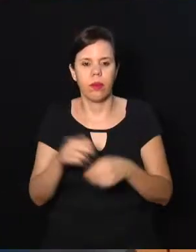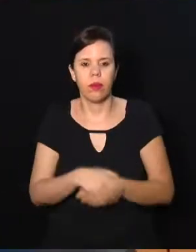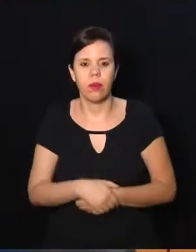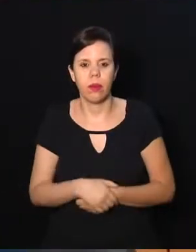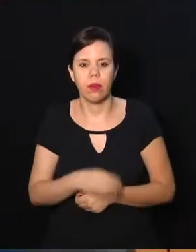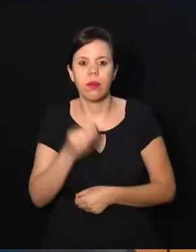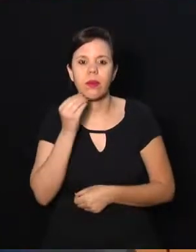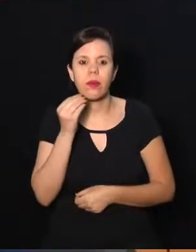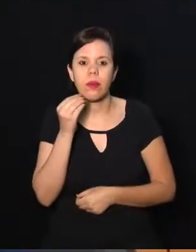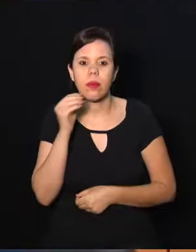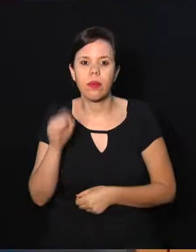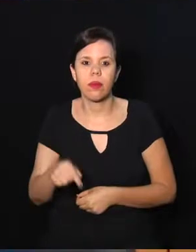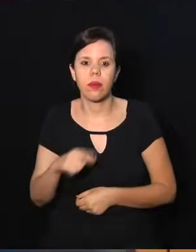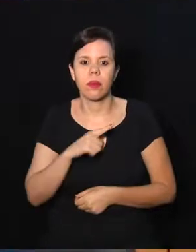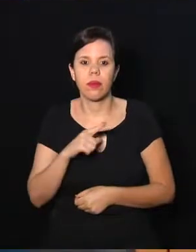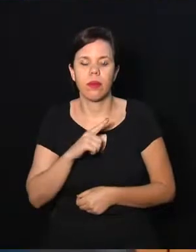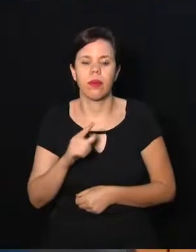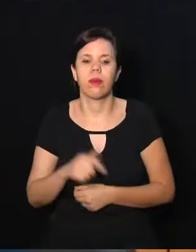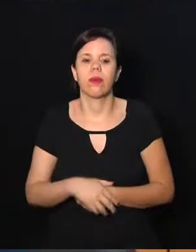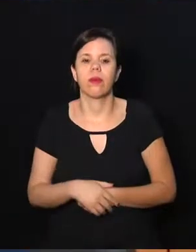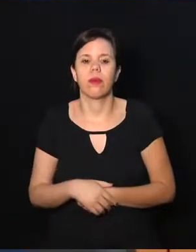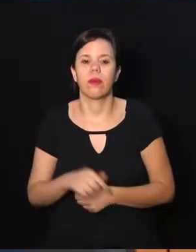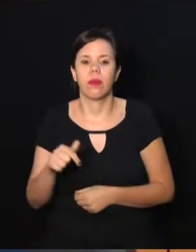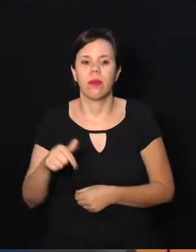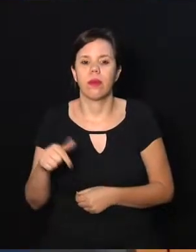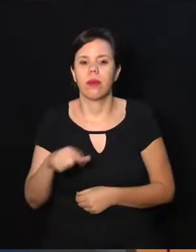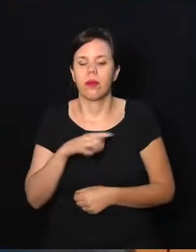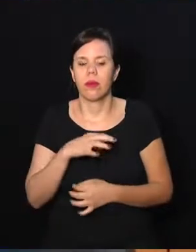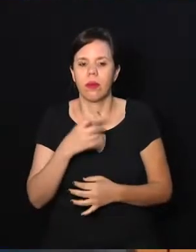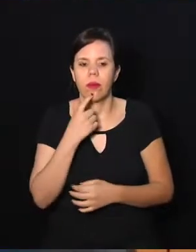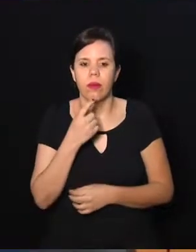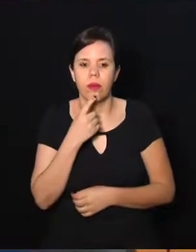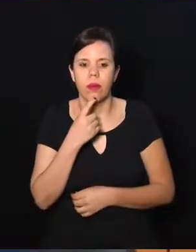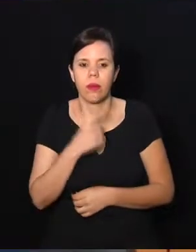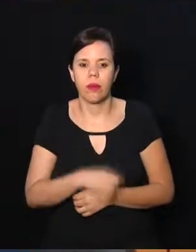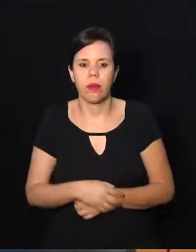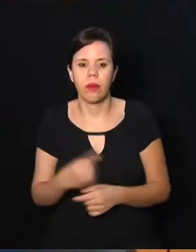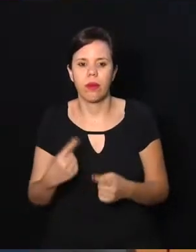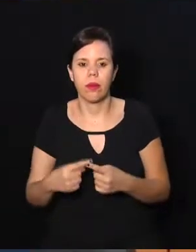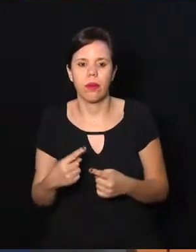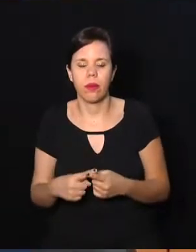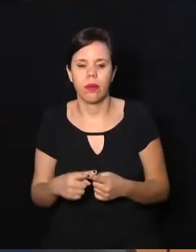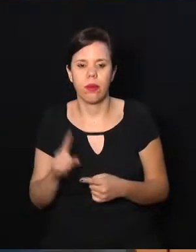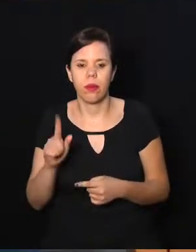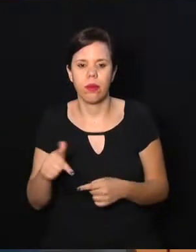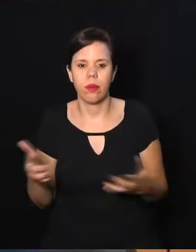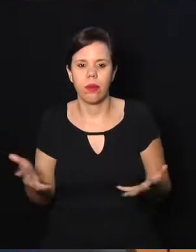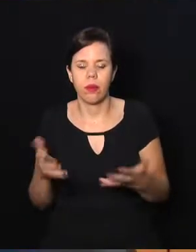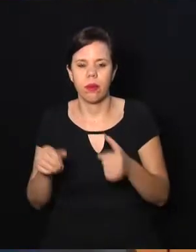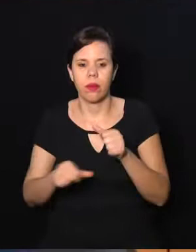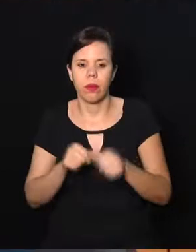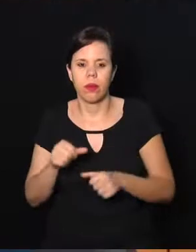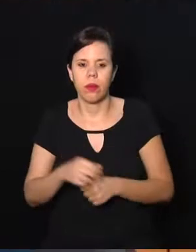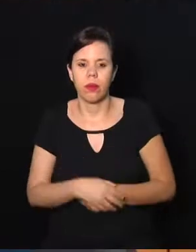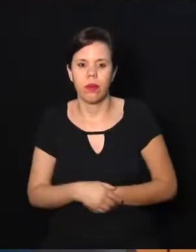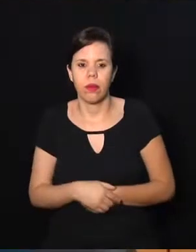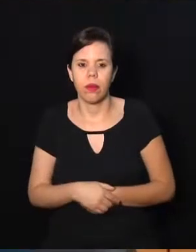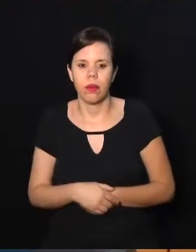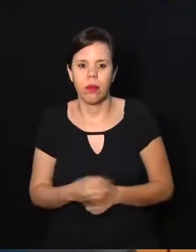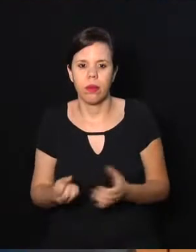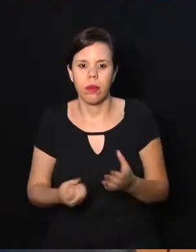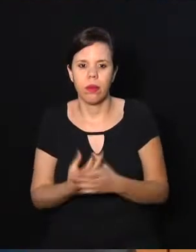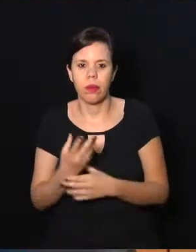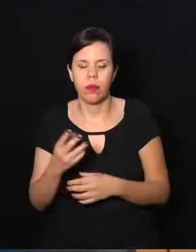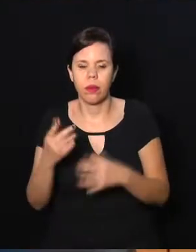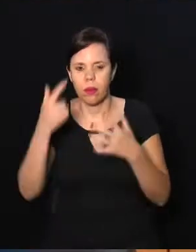esta oportunidade que nós temos aqui na cidade de Campinas, porque justamente isso se torna uma ocasião de